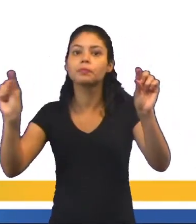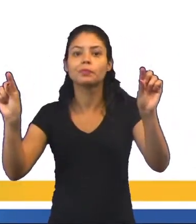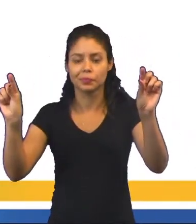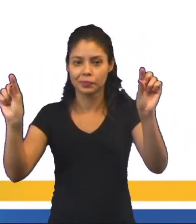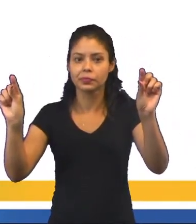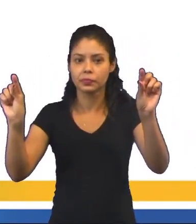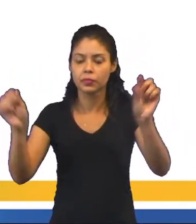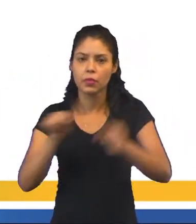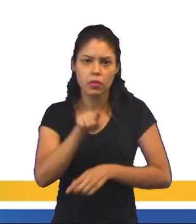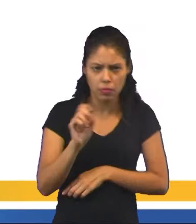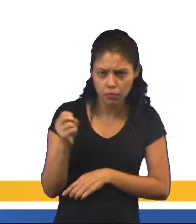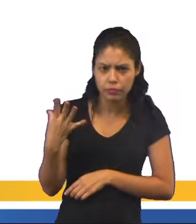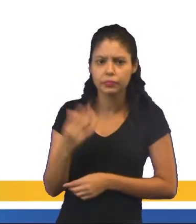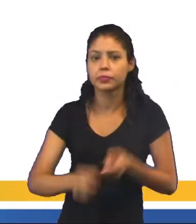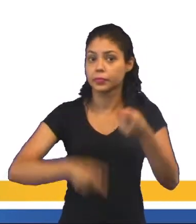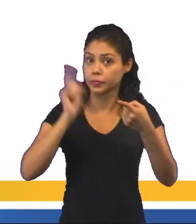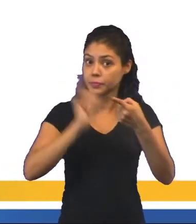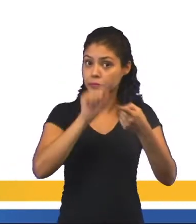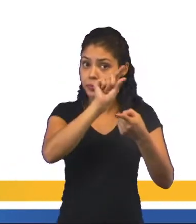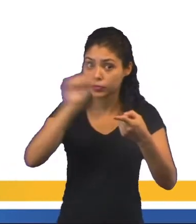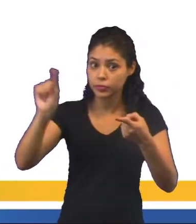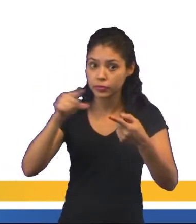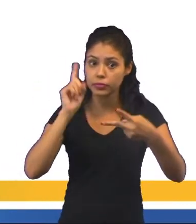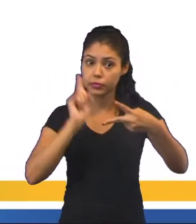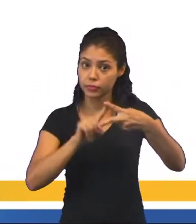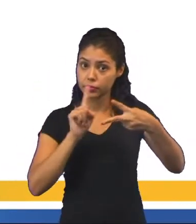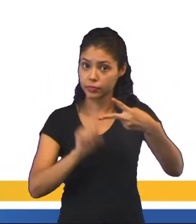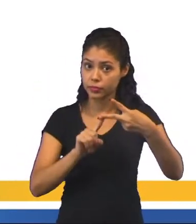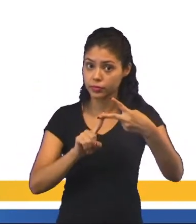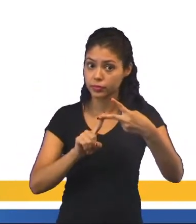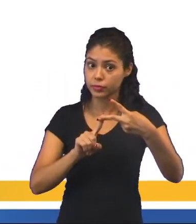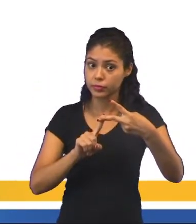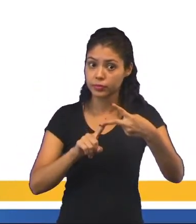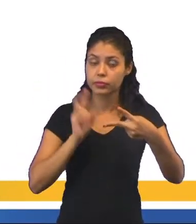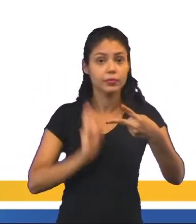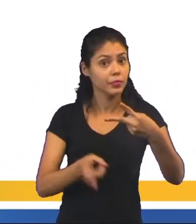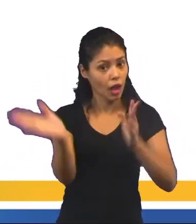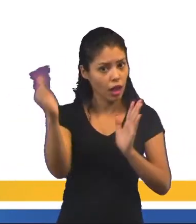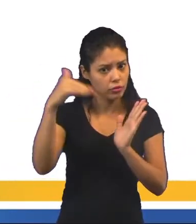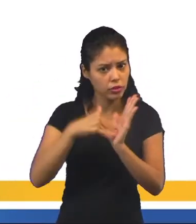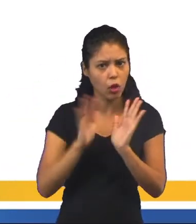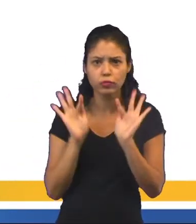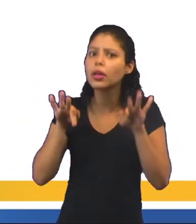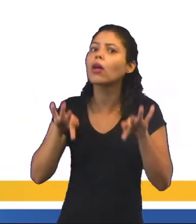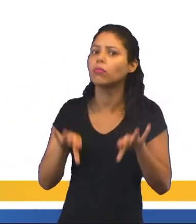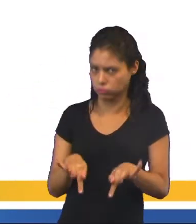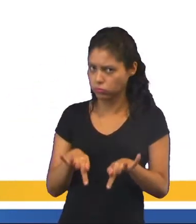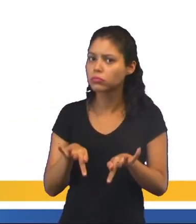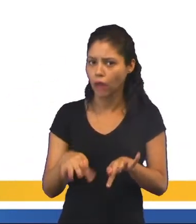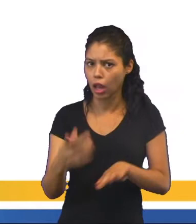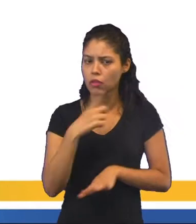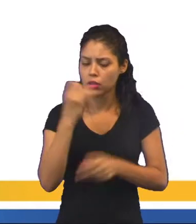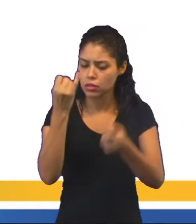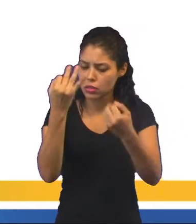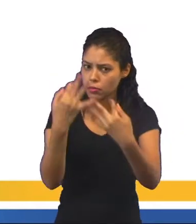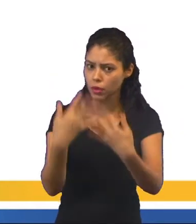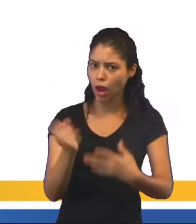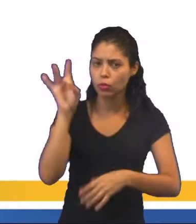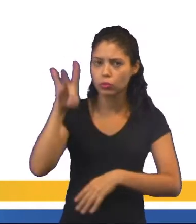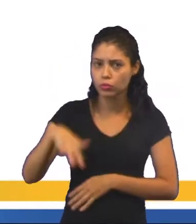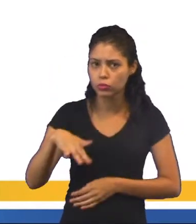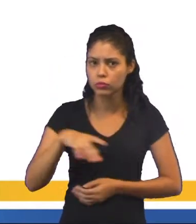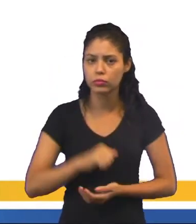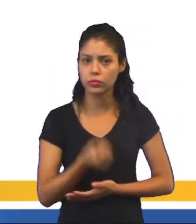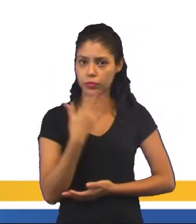tá? Nesse caso aí nós temos a primeira linha, a segunda linha, até a linha onde vai dizer que nós vamos multiplicar o